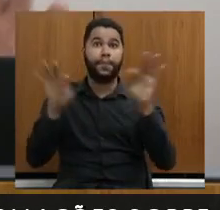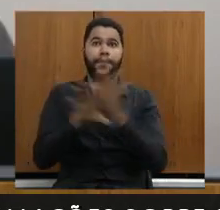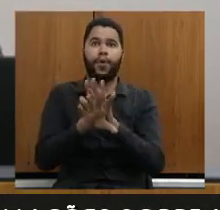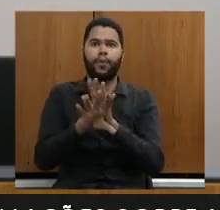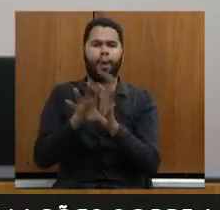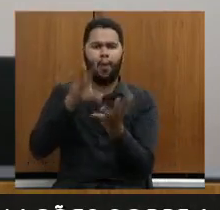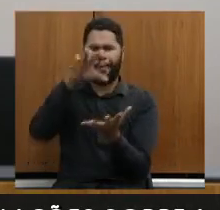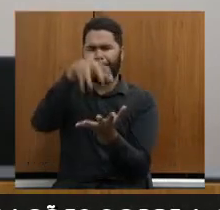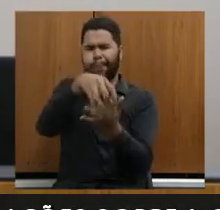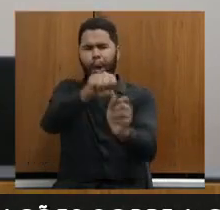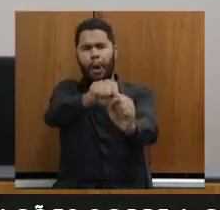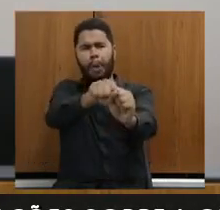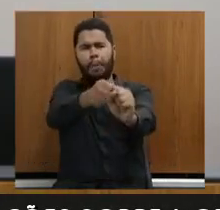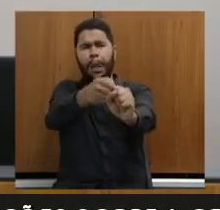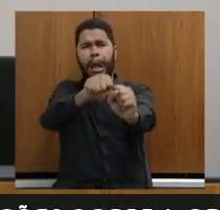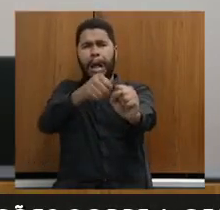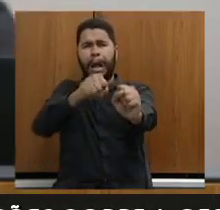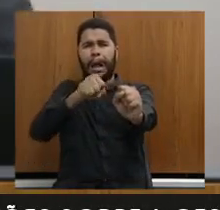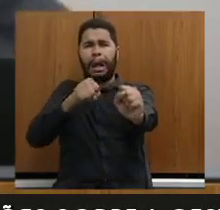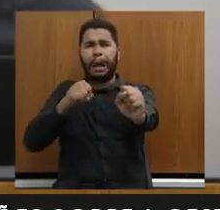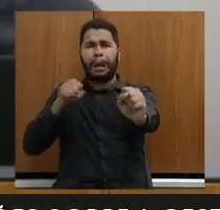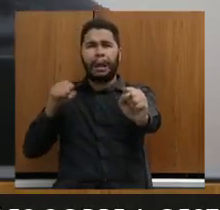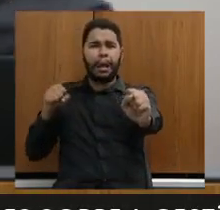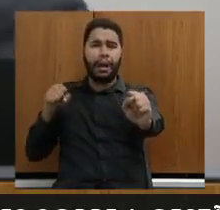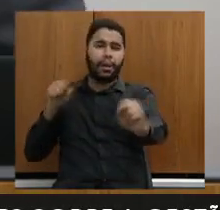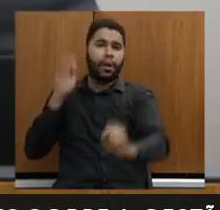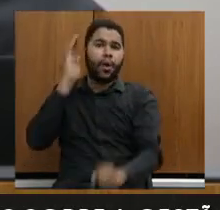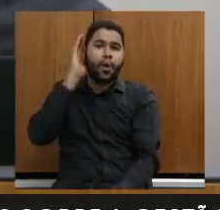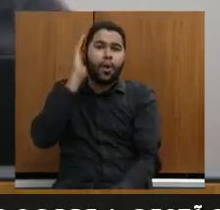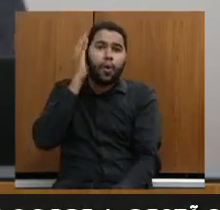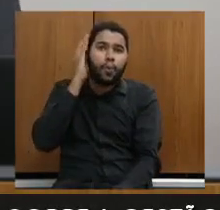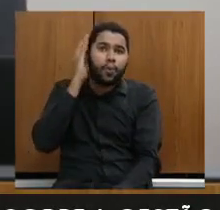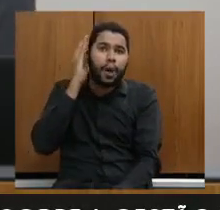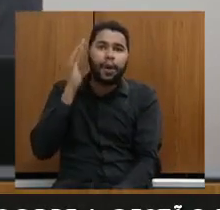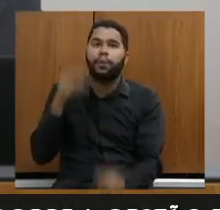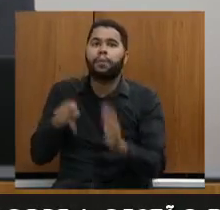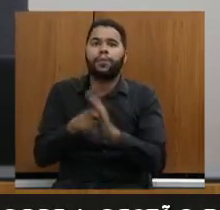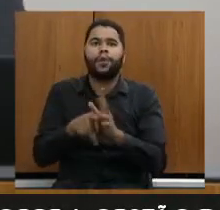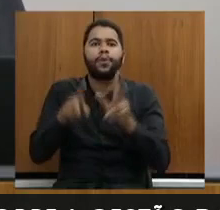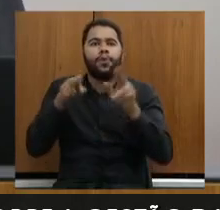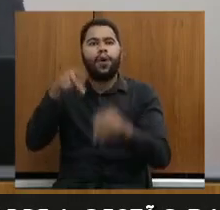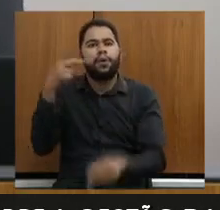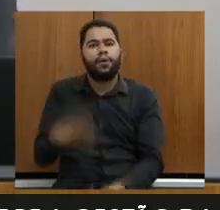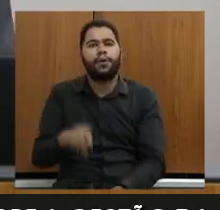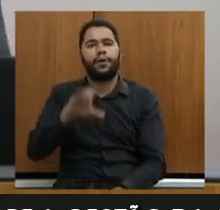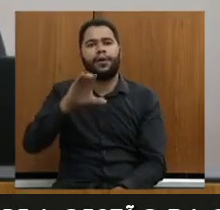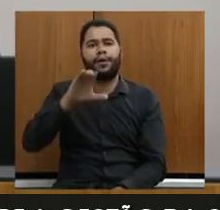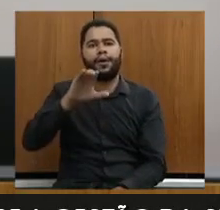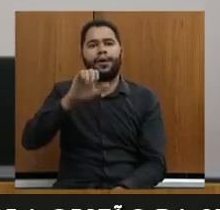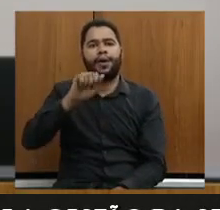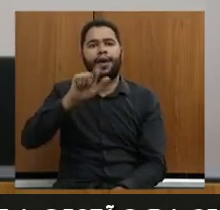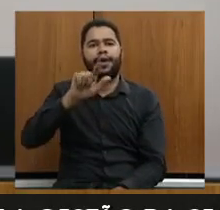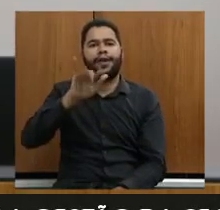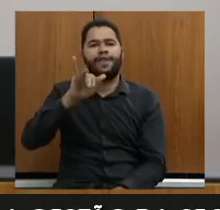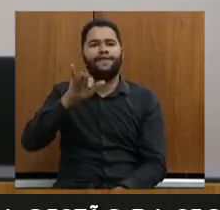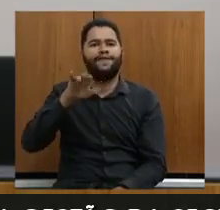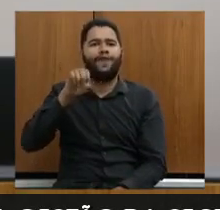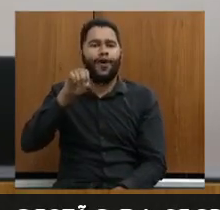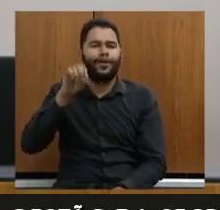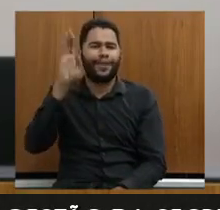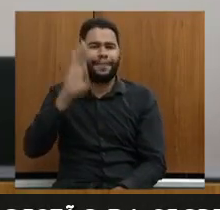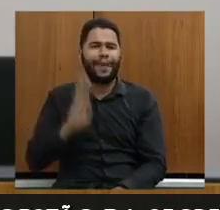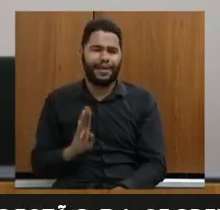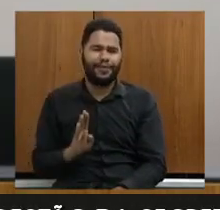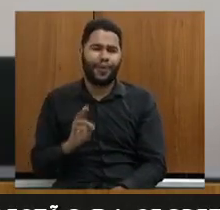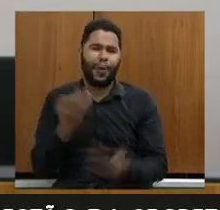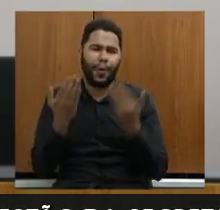cidade aquilo lá transforma o Mato Grosso numa Califórnia do Brasil hora que começar a produzir a mesma coisa